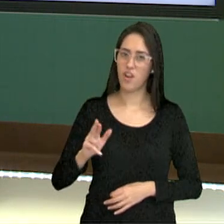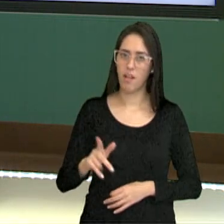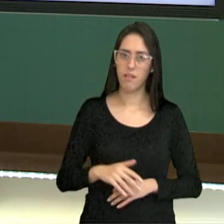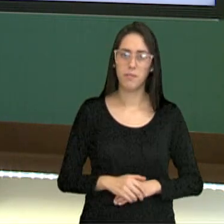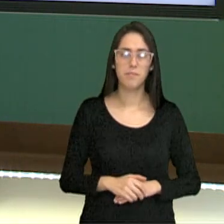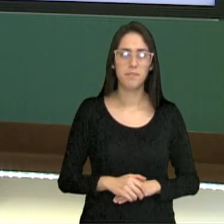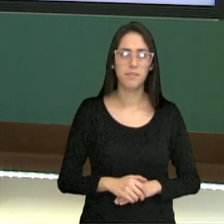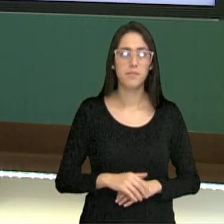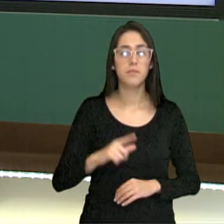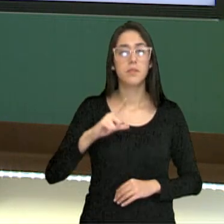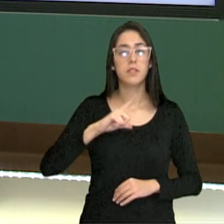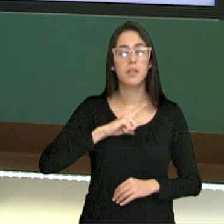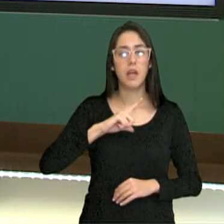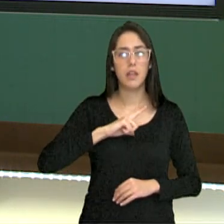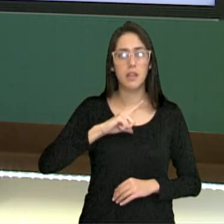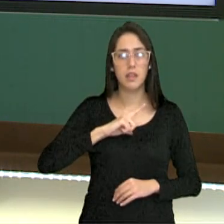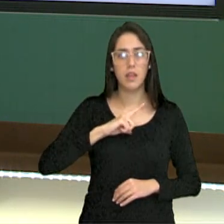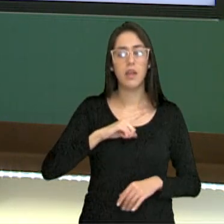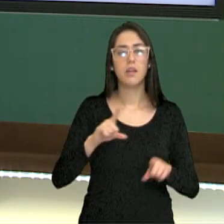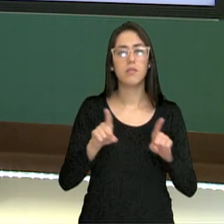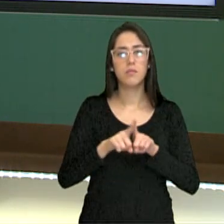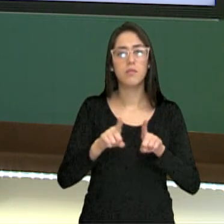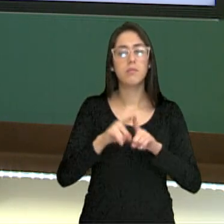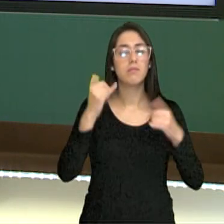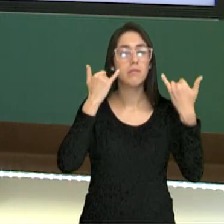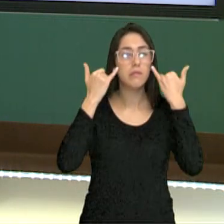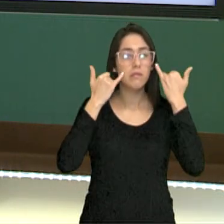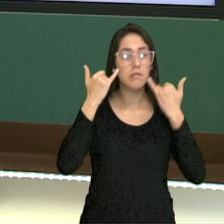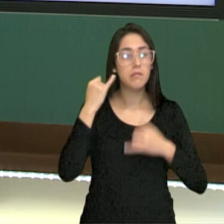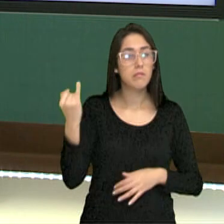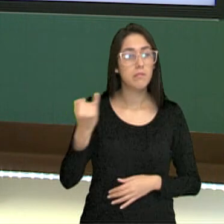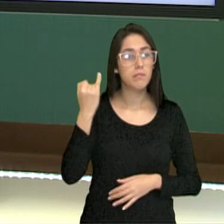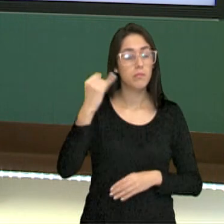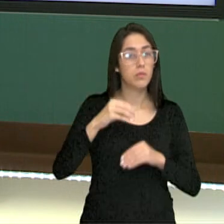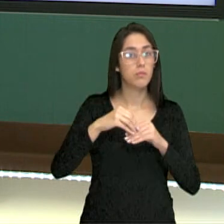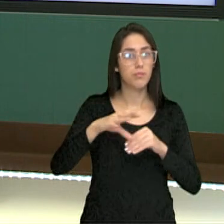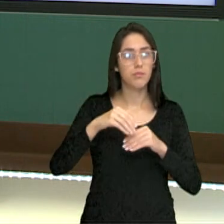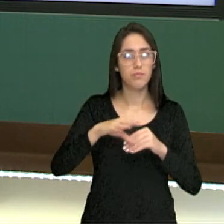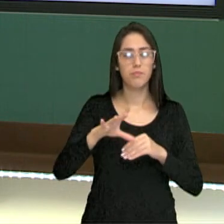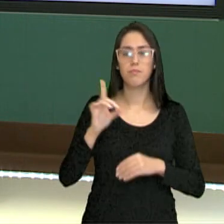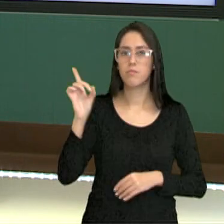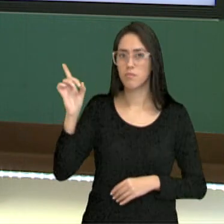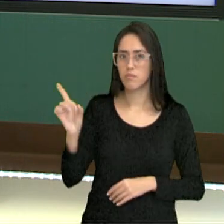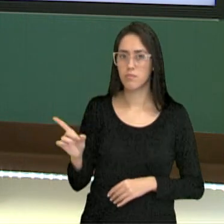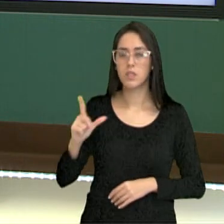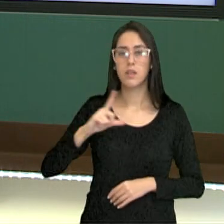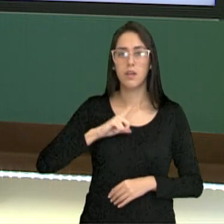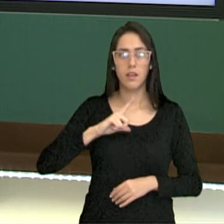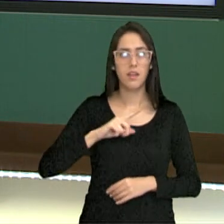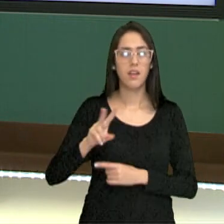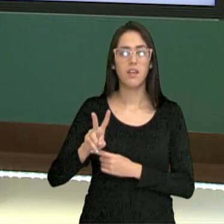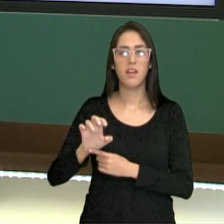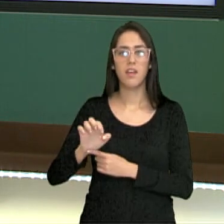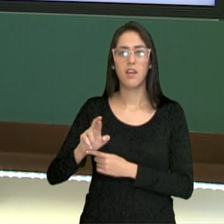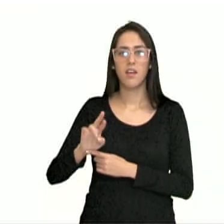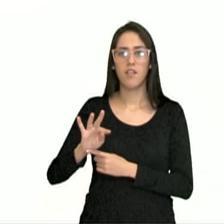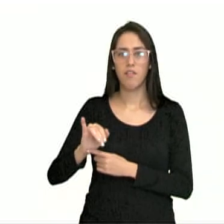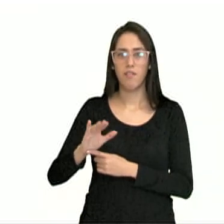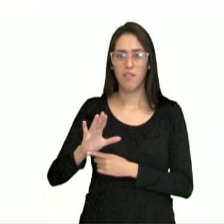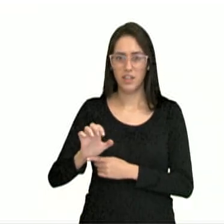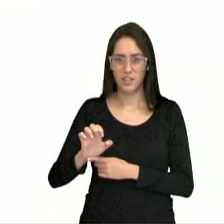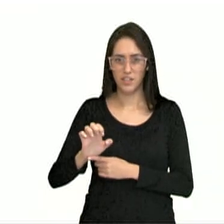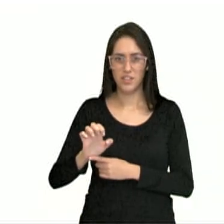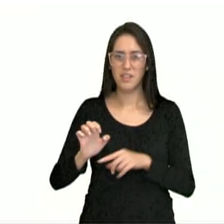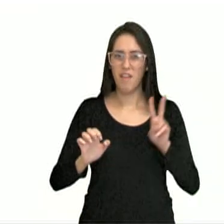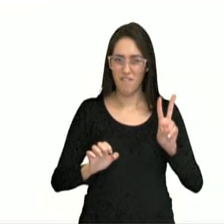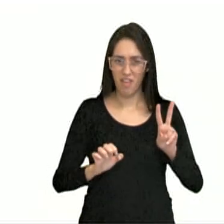Nós temos como dados importantes no cone, são os elementos. O vértice, que é o vértice lá na parte